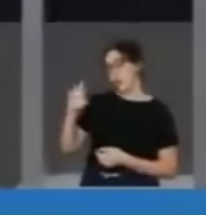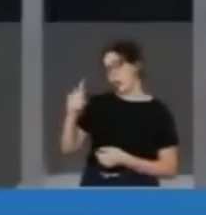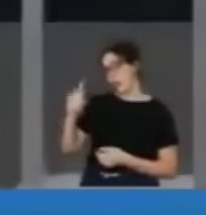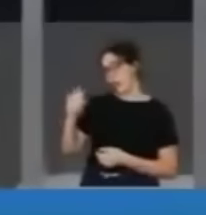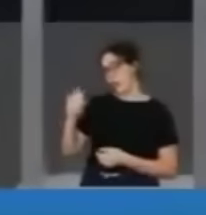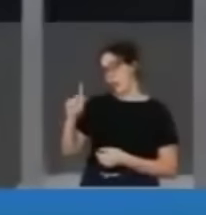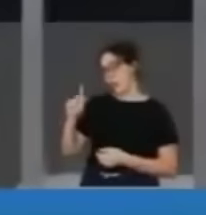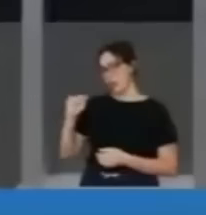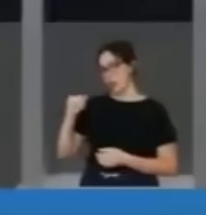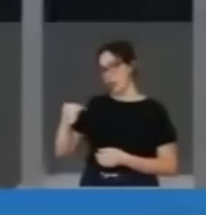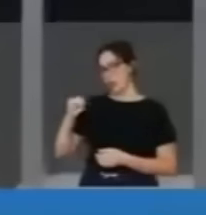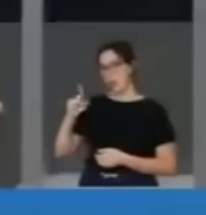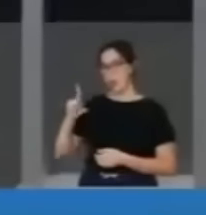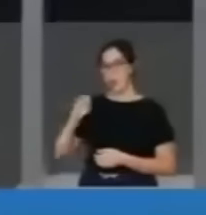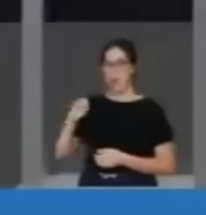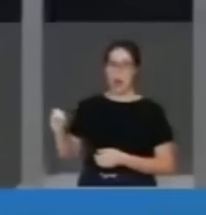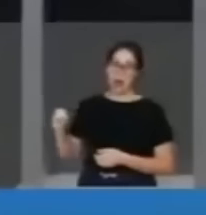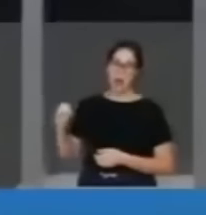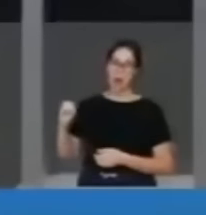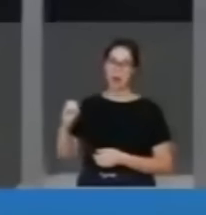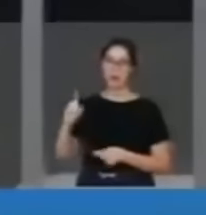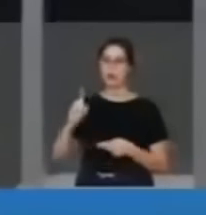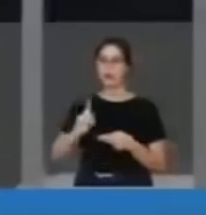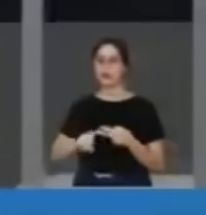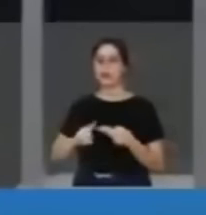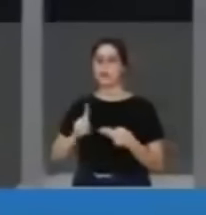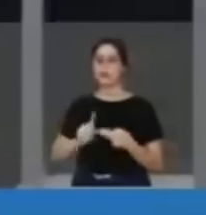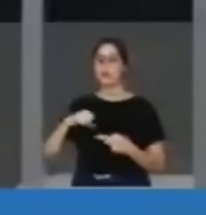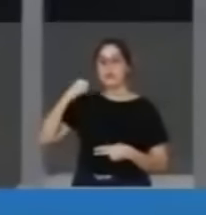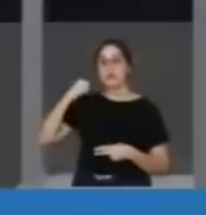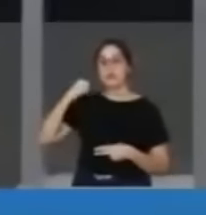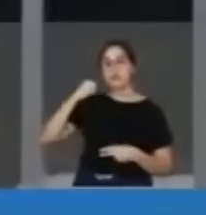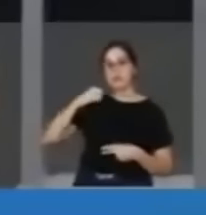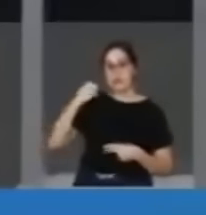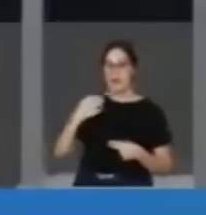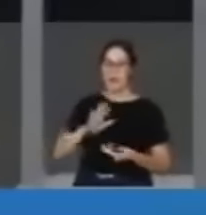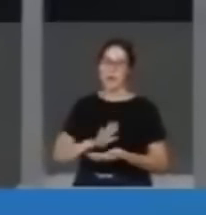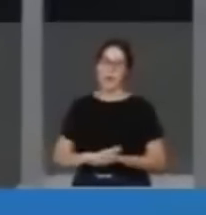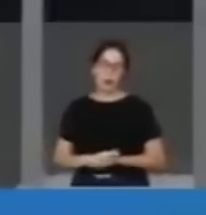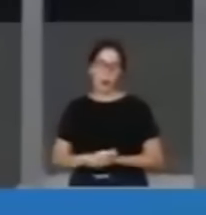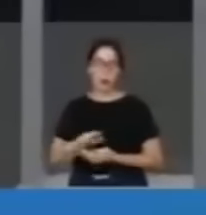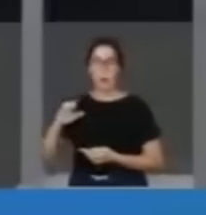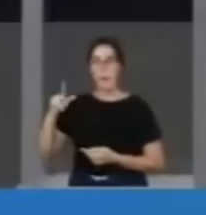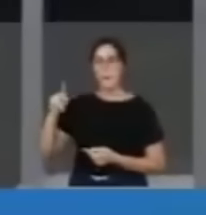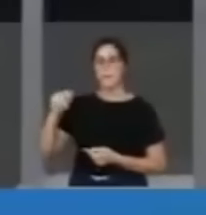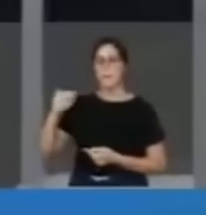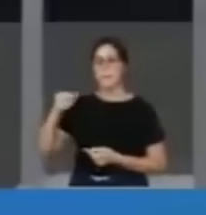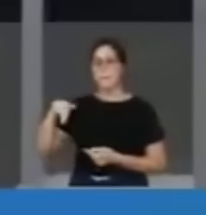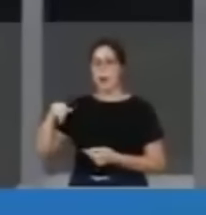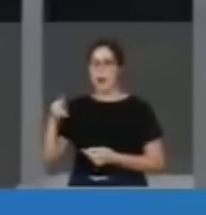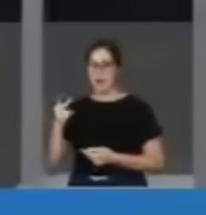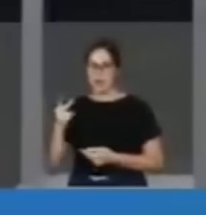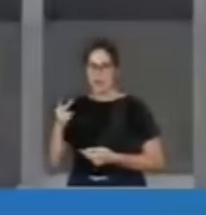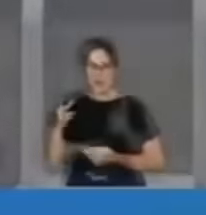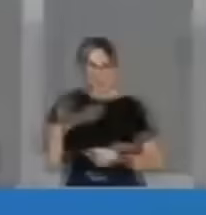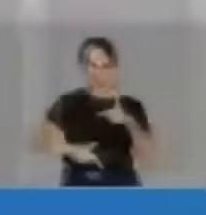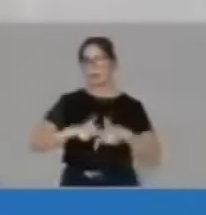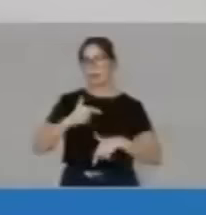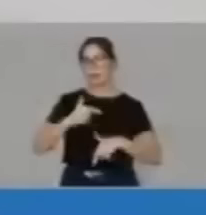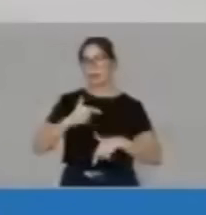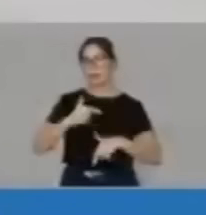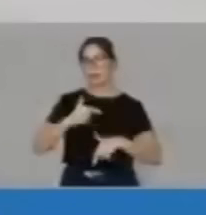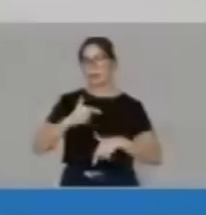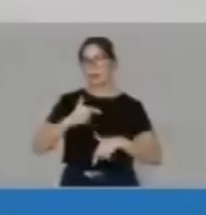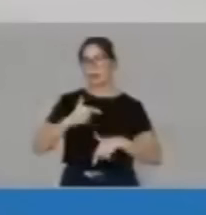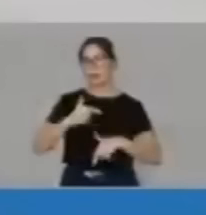outra PEC que está sendo colhida as assinaturas. Tudo no intuito dessa casa fazer esse debate, que eu acho que é fundamental. Tem